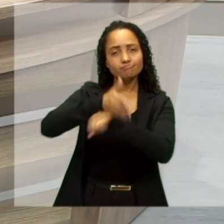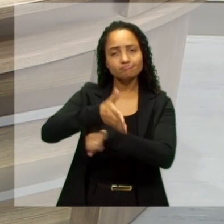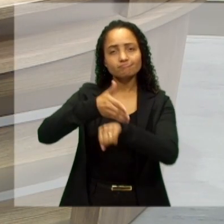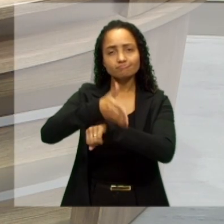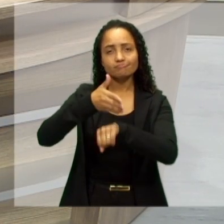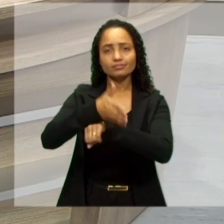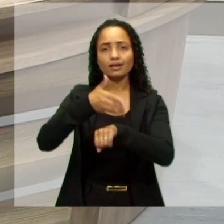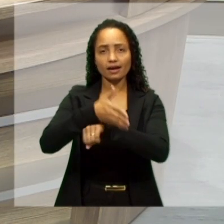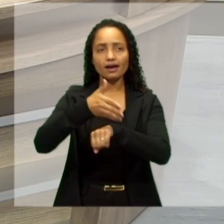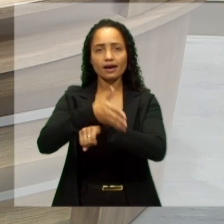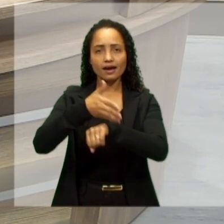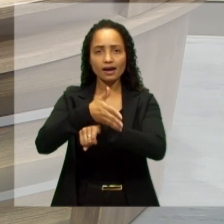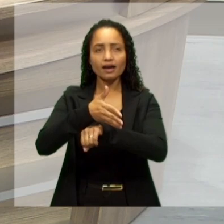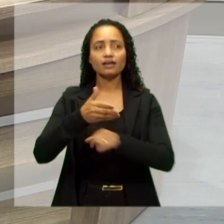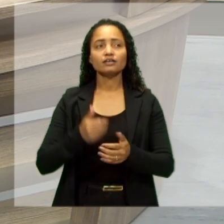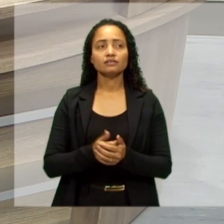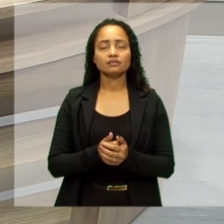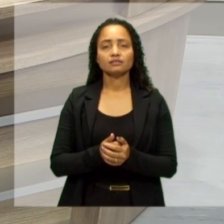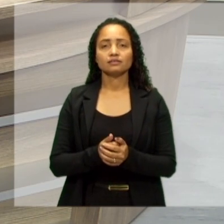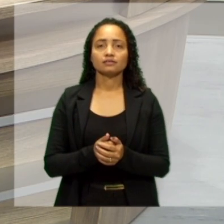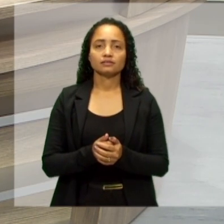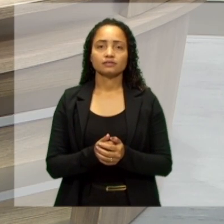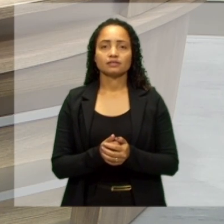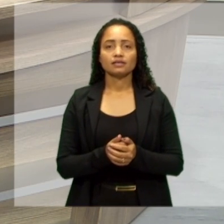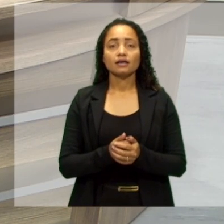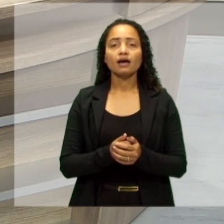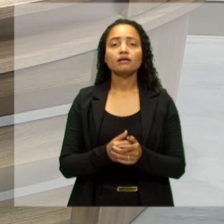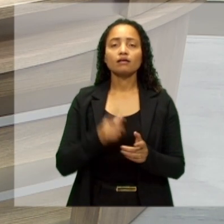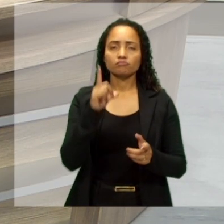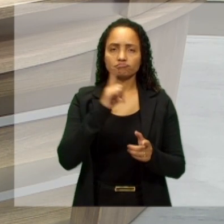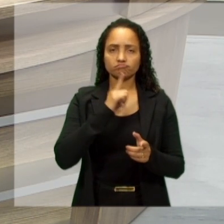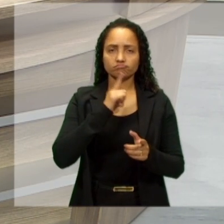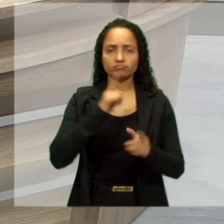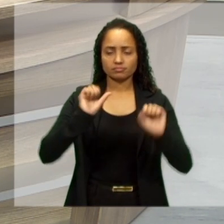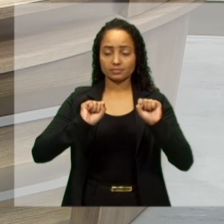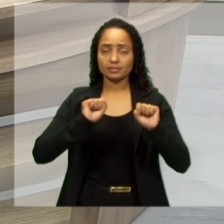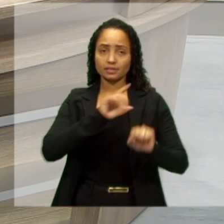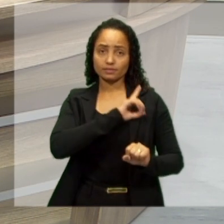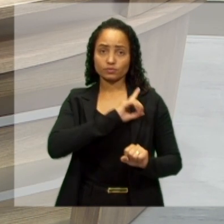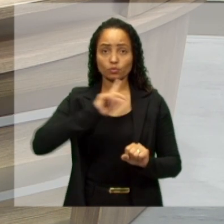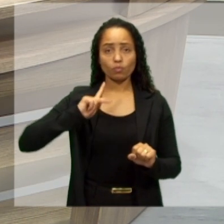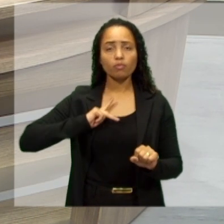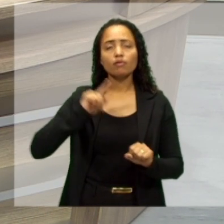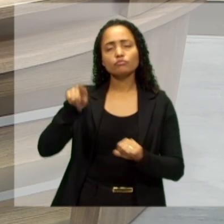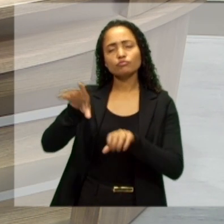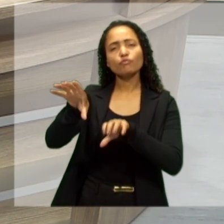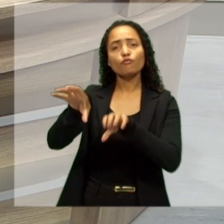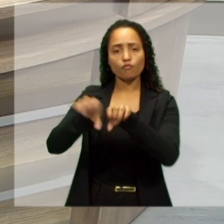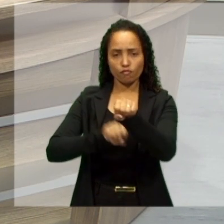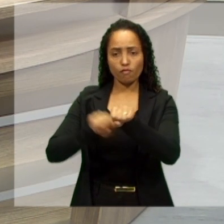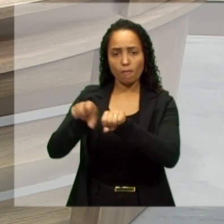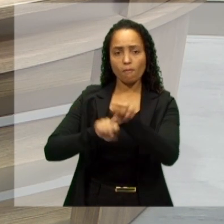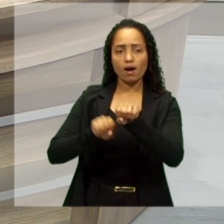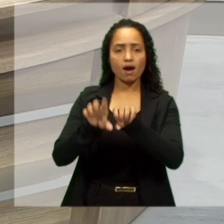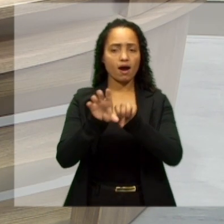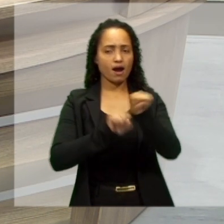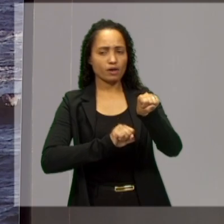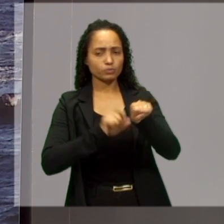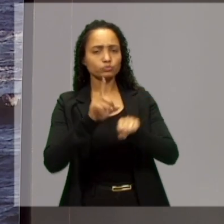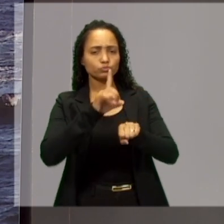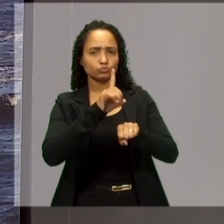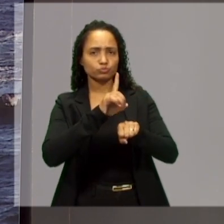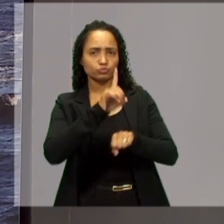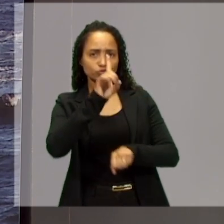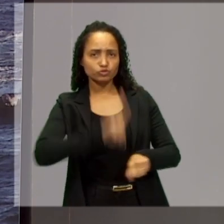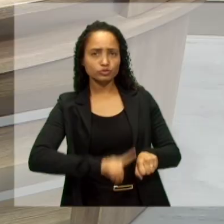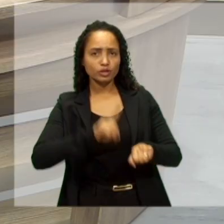em todos os deveres e tudo que engloba a Defensoria, o senhor é formado em Direito pela Univale, né? Pela Univale. Me formei